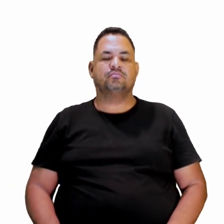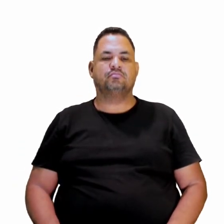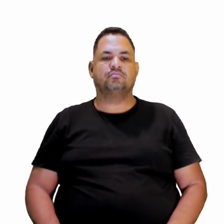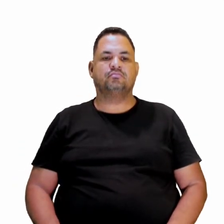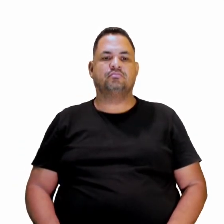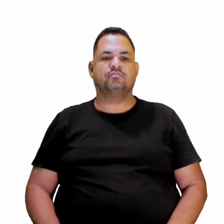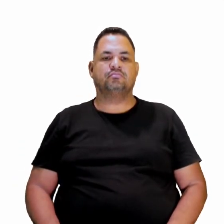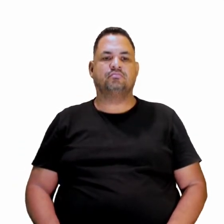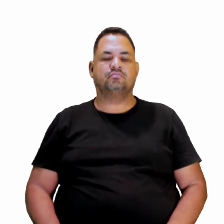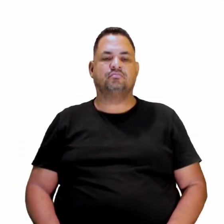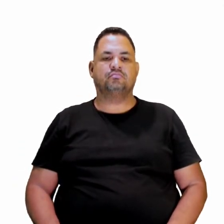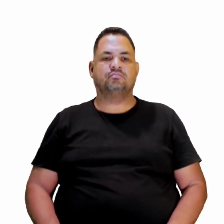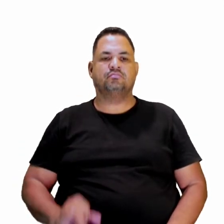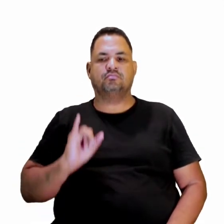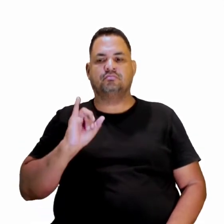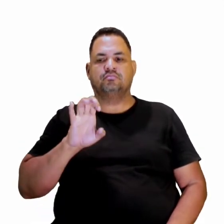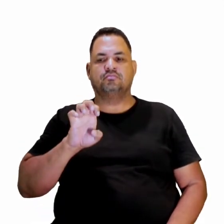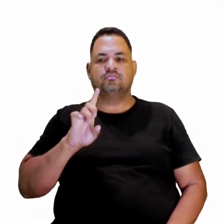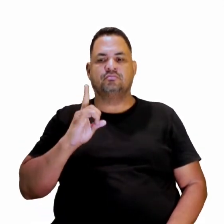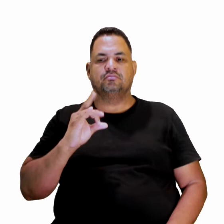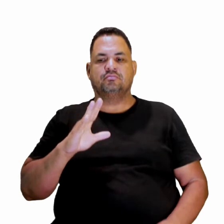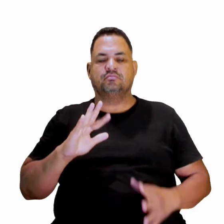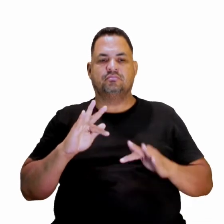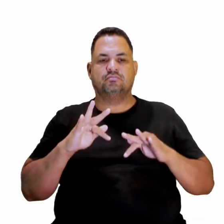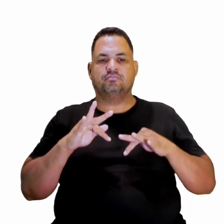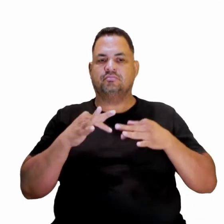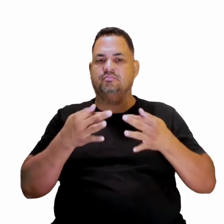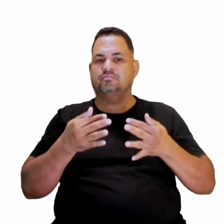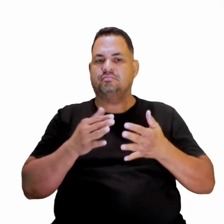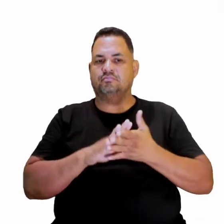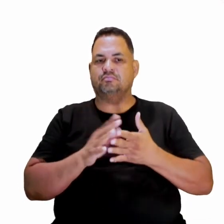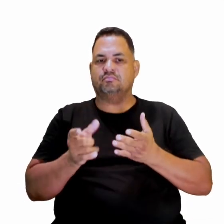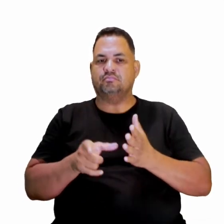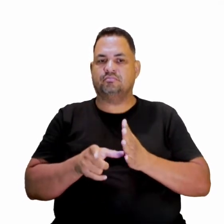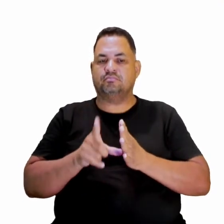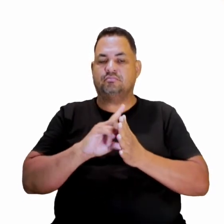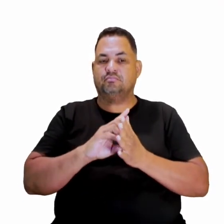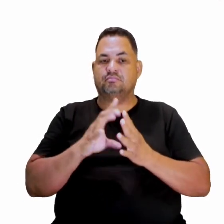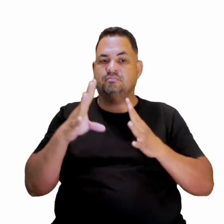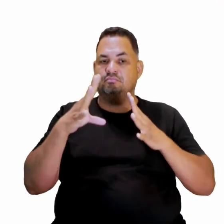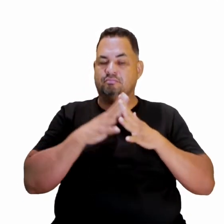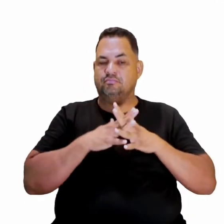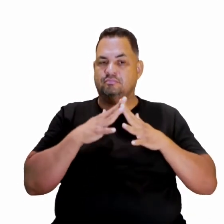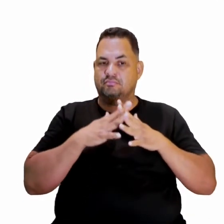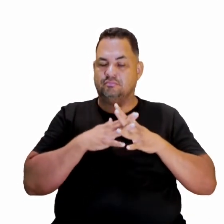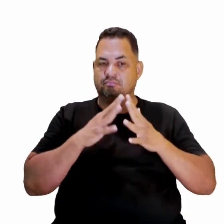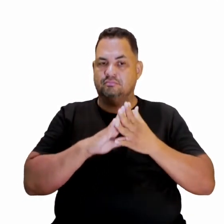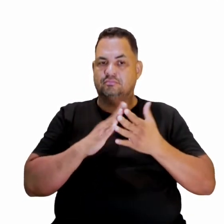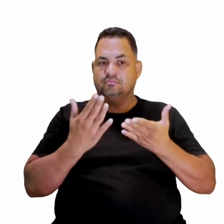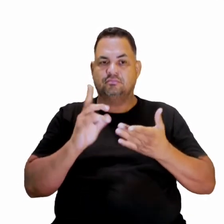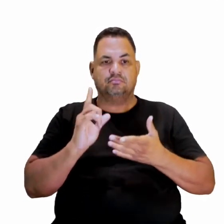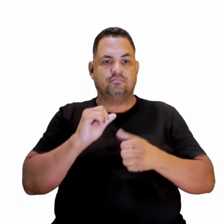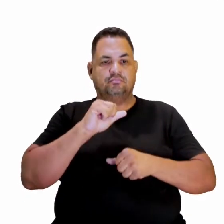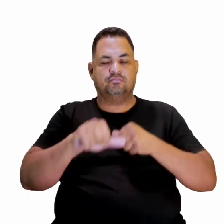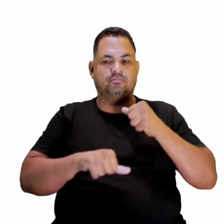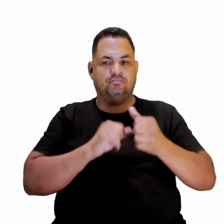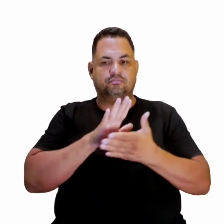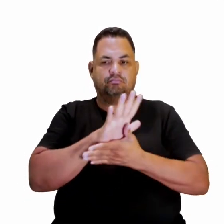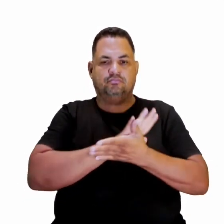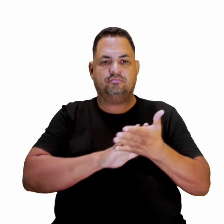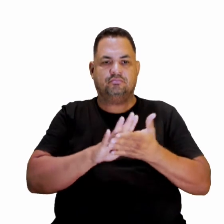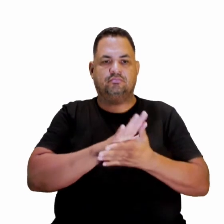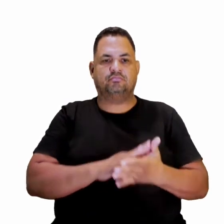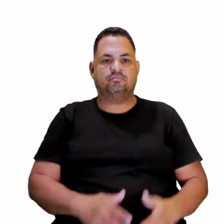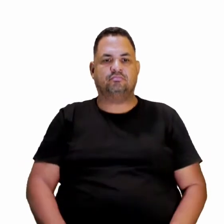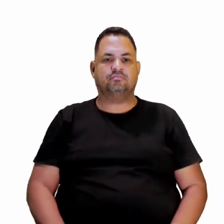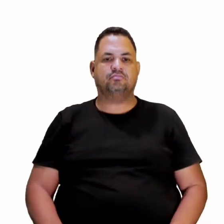Então, IED. Só que quando o verbo termina com o Y precedido de vogal, você não vai mexer em nada, como esse